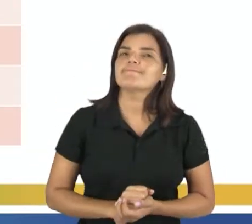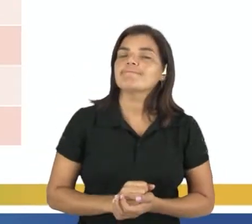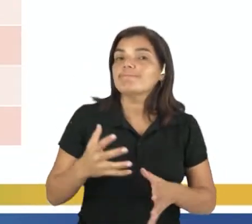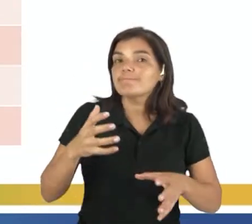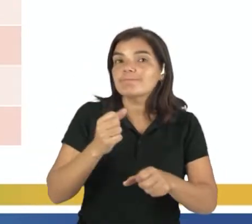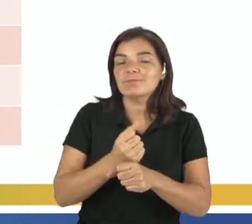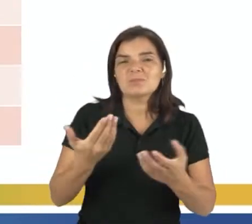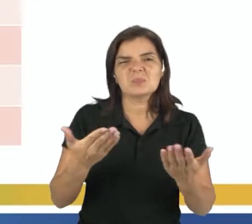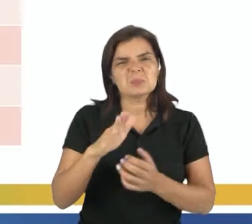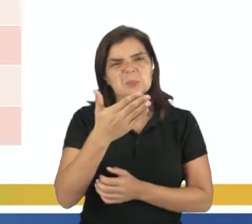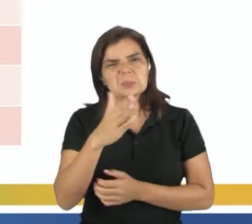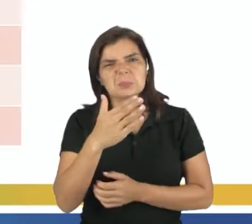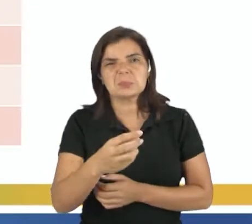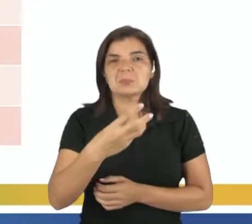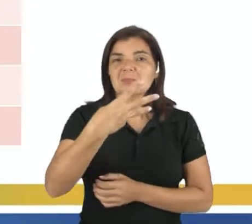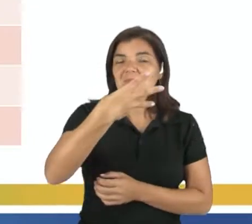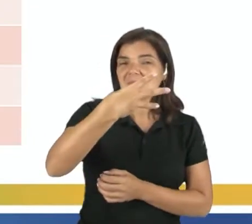cotação atual, cerca de R$